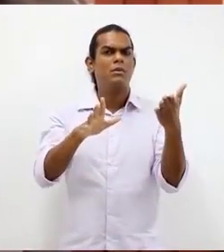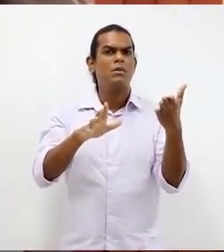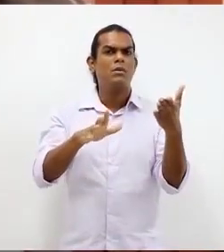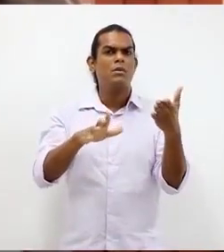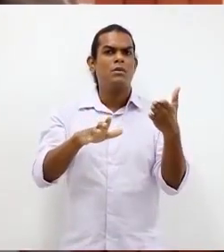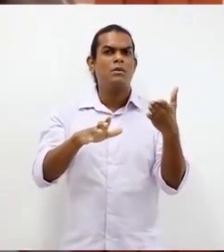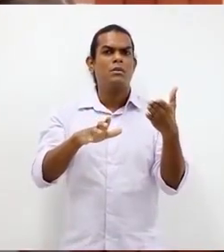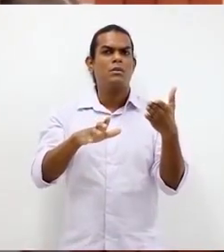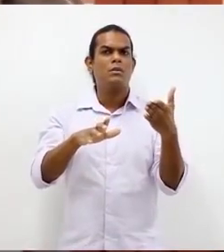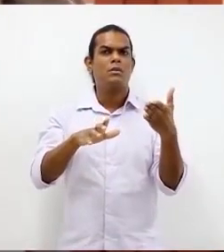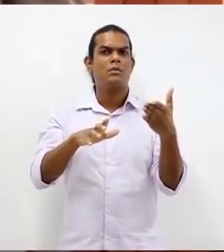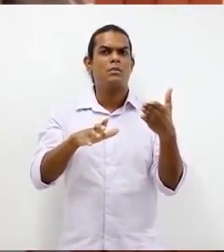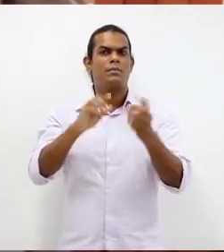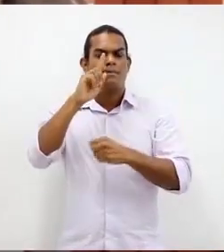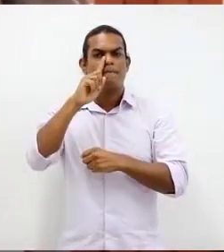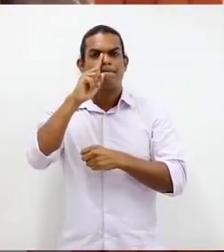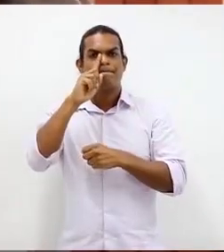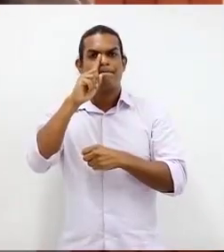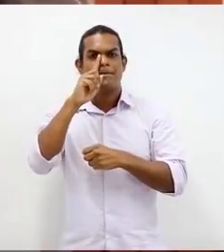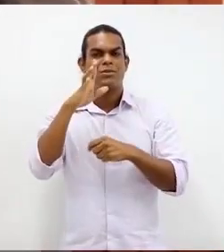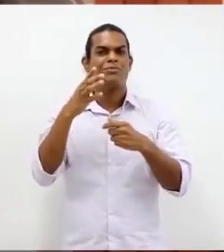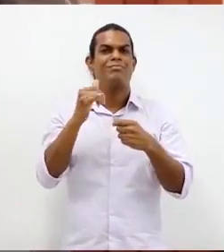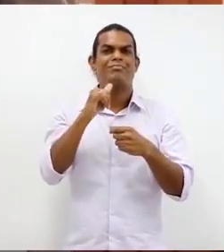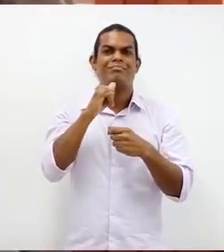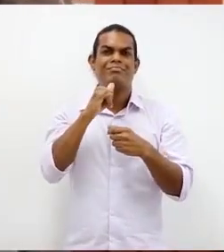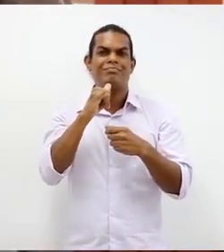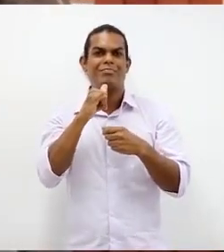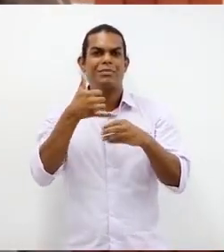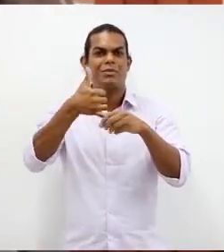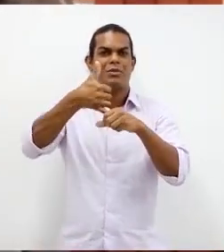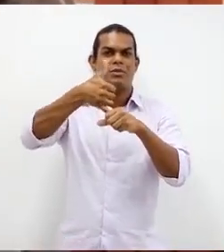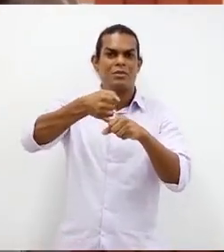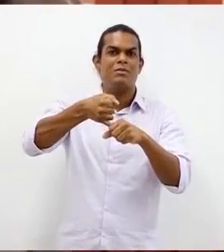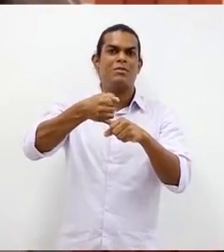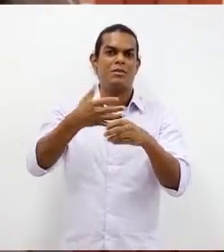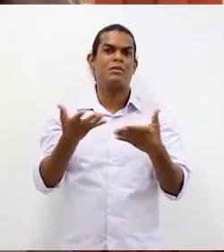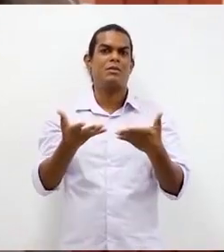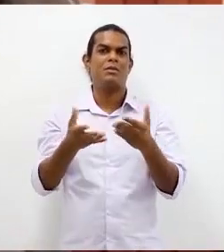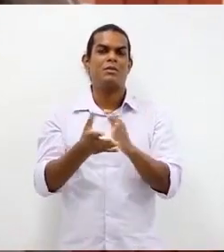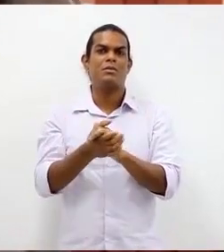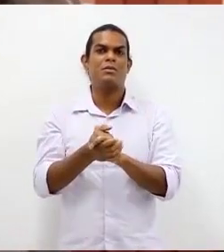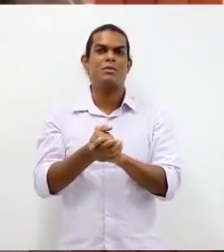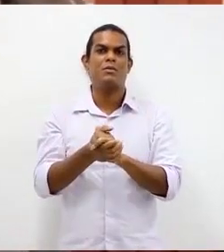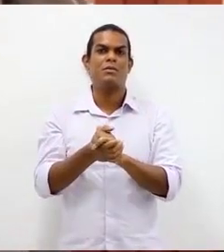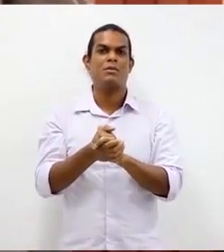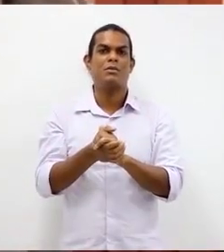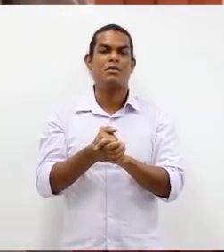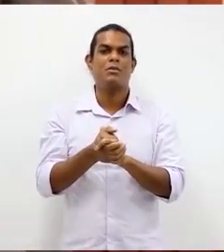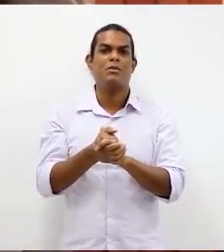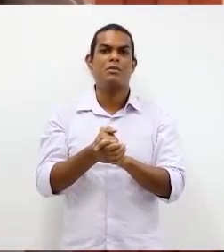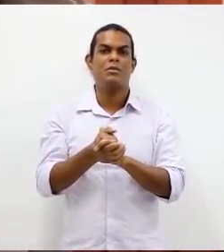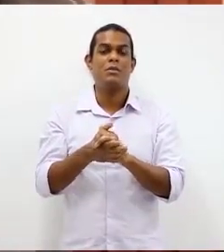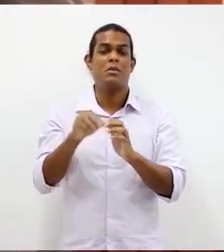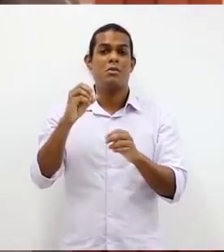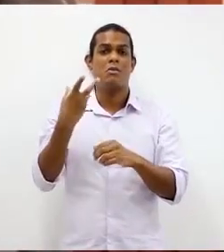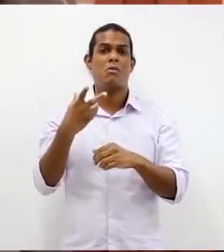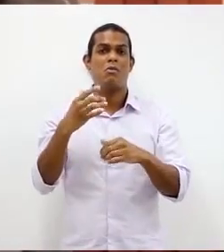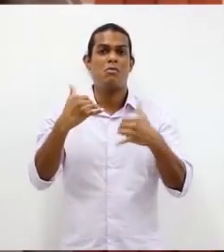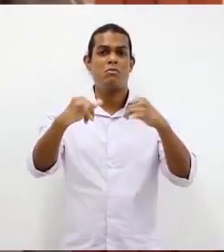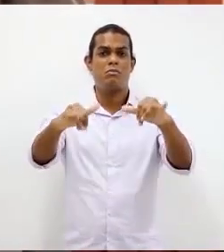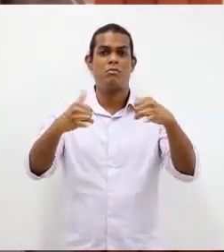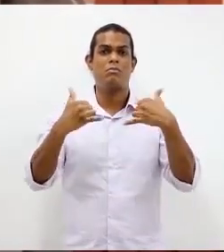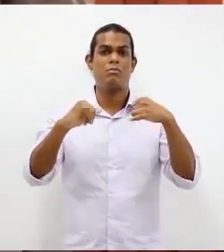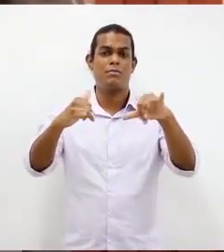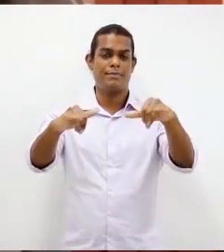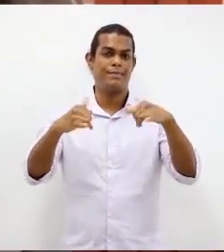com líquidos combustíveis ou inflamáveis, aqueles trabalhadores que trabalham com energia elétrica ou terminais energizados, com linha viva, por